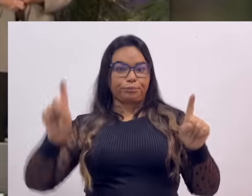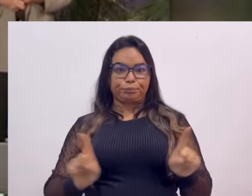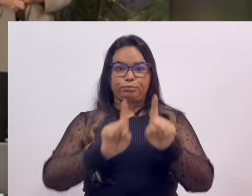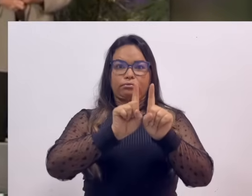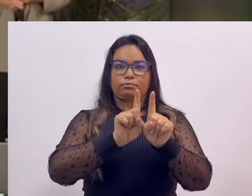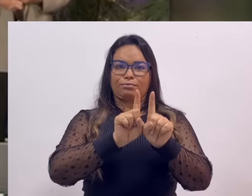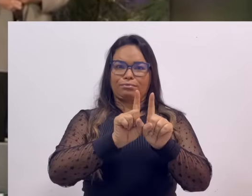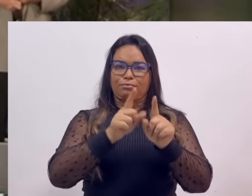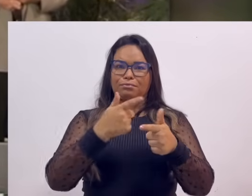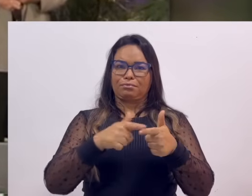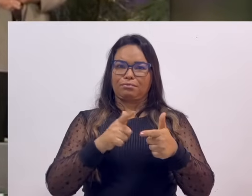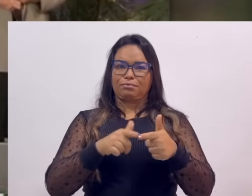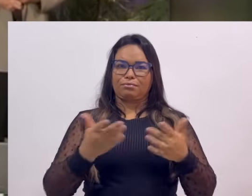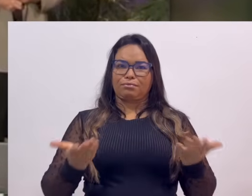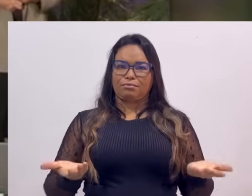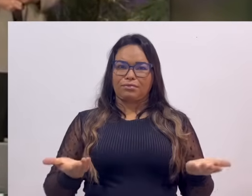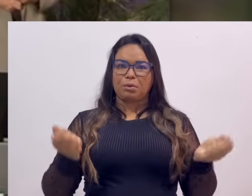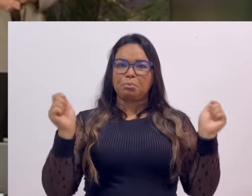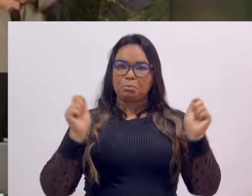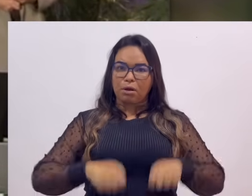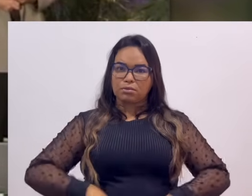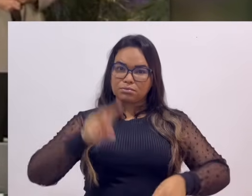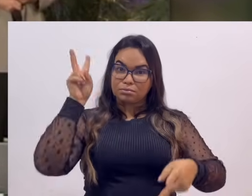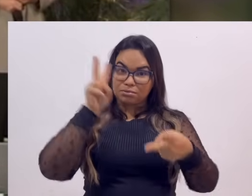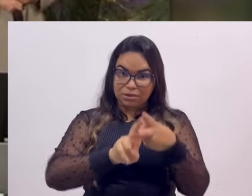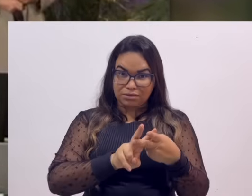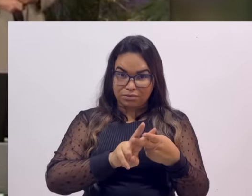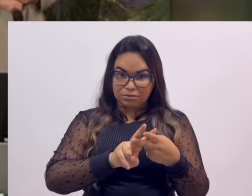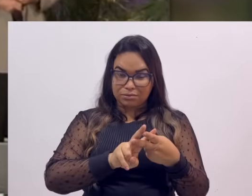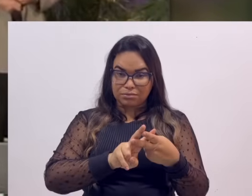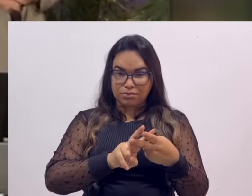era um problema. Então, você poderia ir para a prisão.